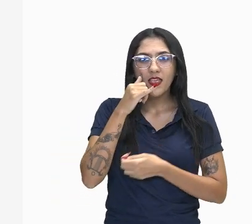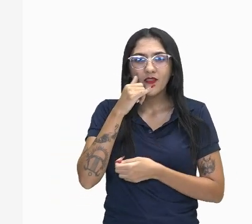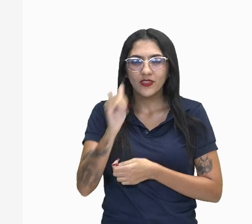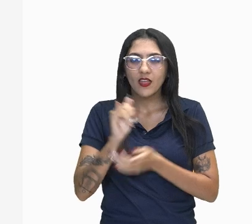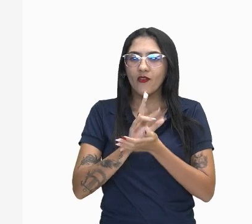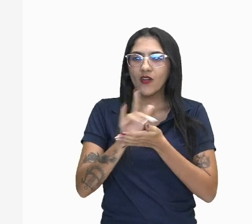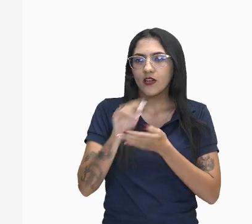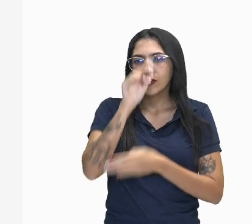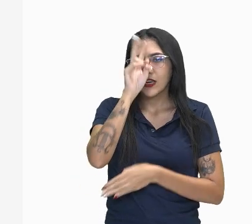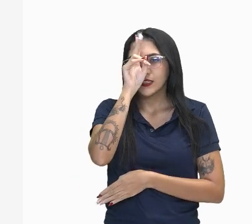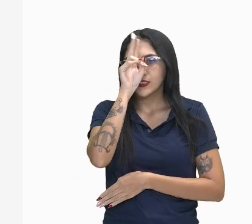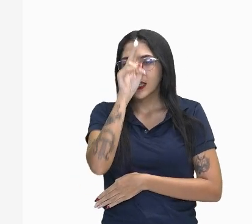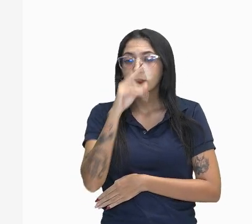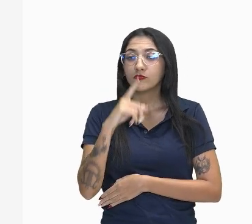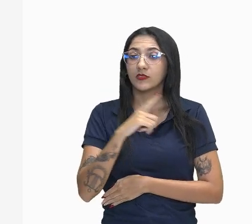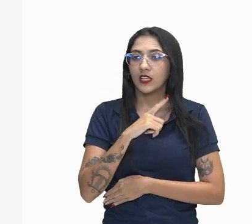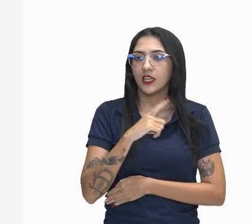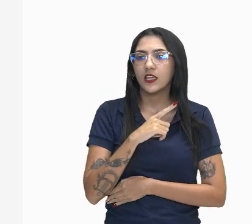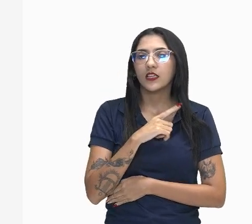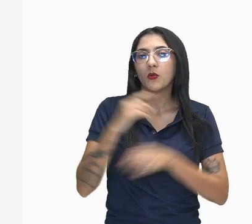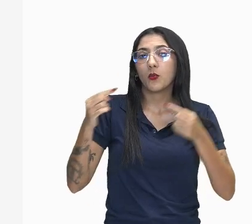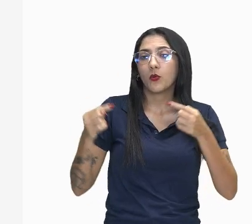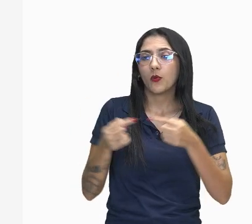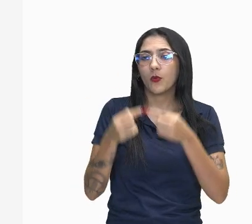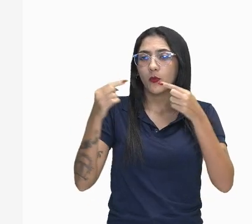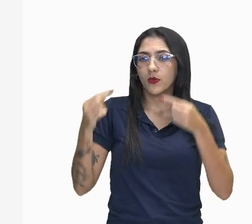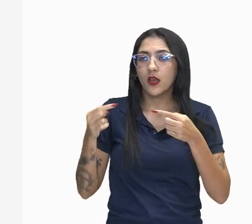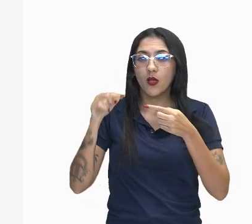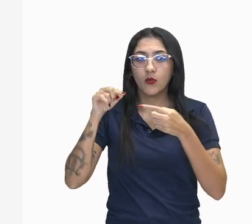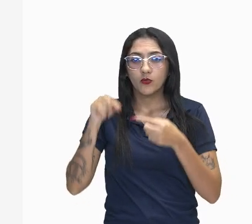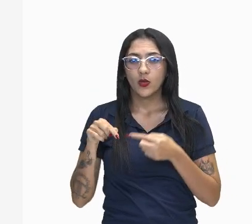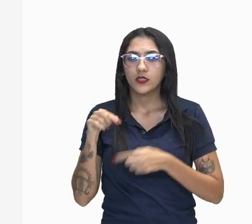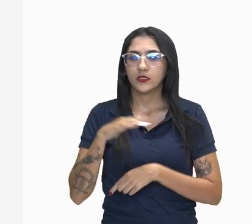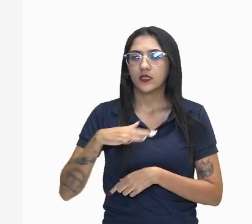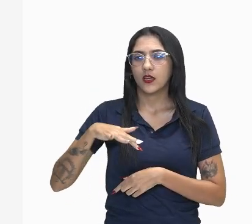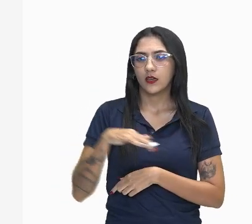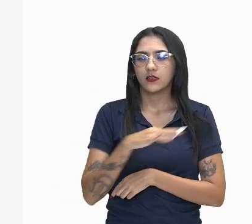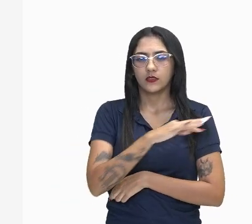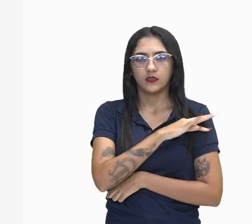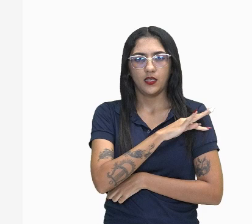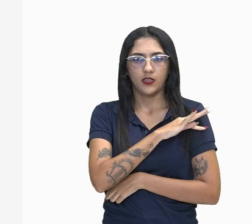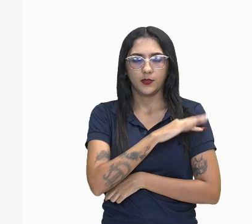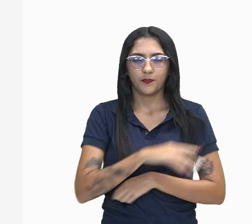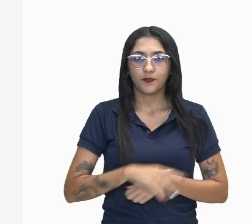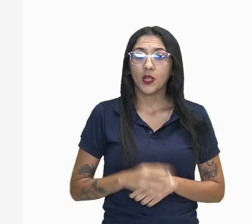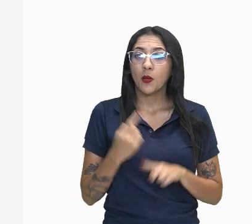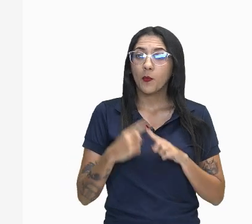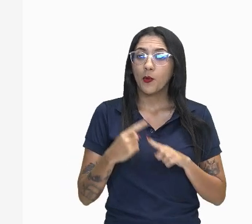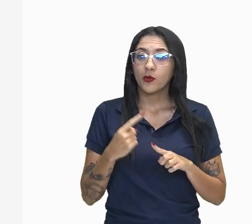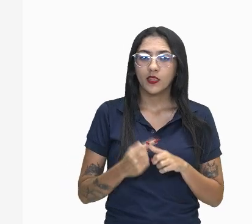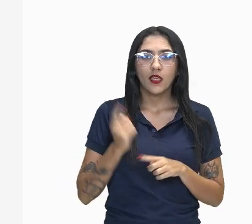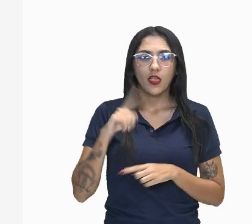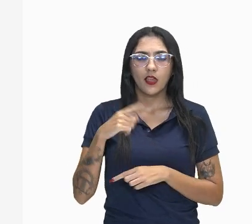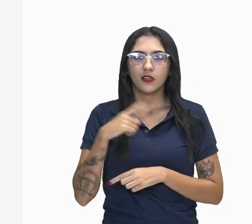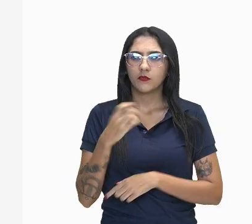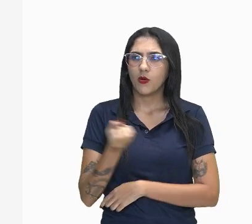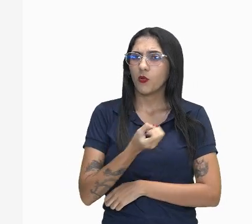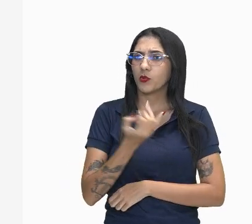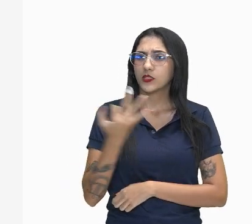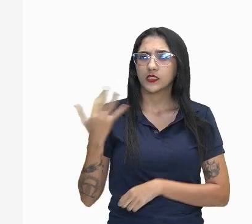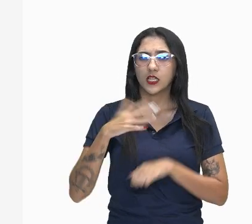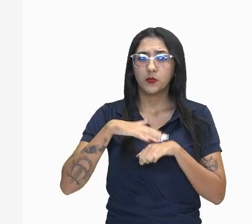estar inseridos nessa produção intensiva por conta realmente ali da quantidade que se é produzido.